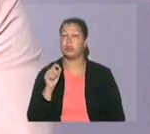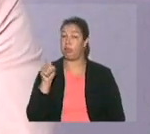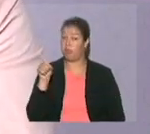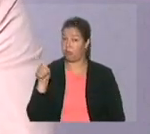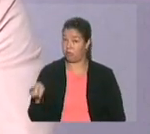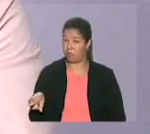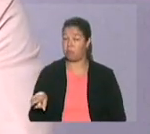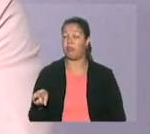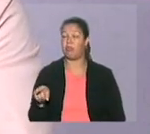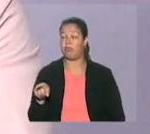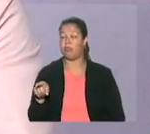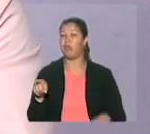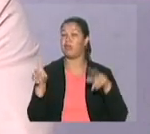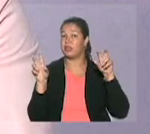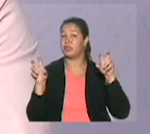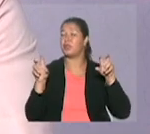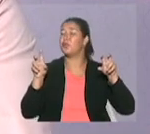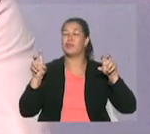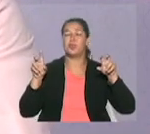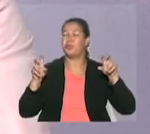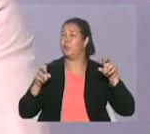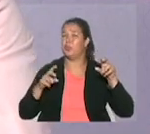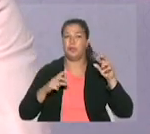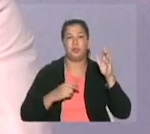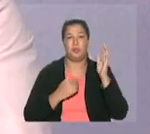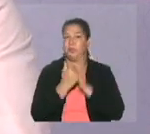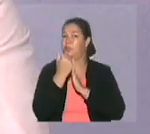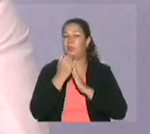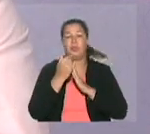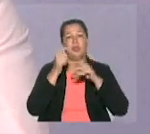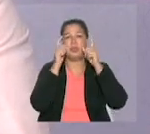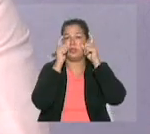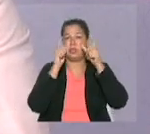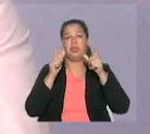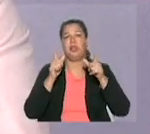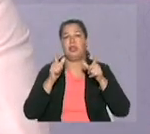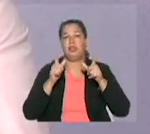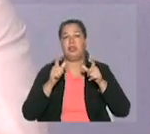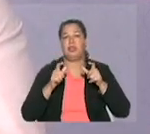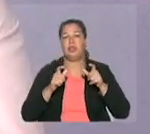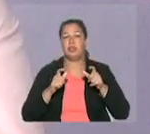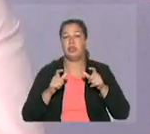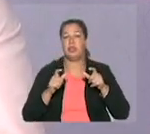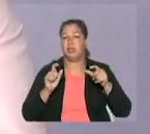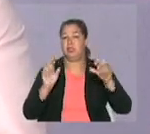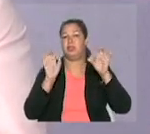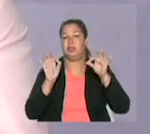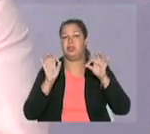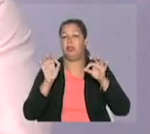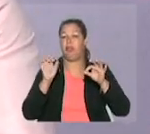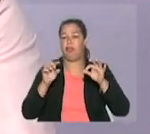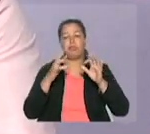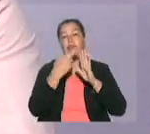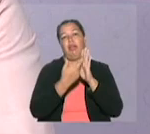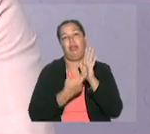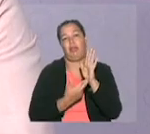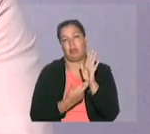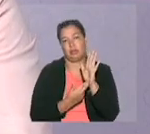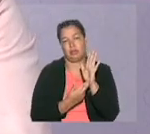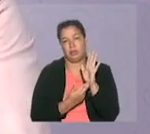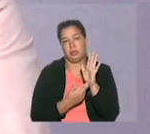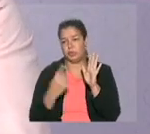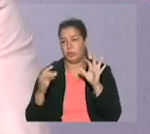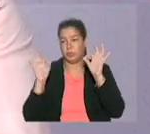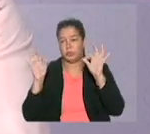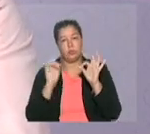necessário é que essa questão, ela ultrapasse a ser considerada como exceção. Ela passe a ser